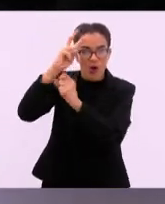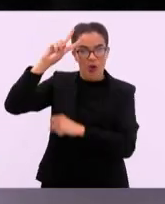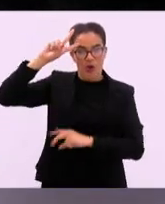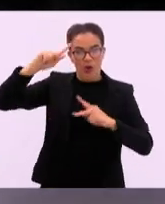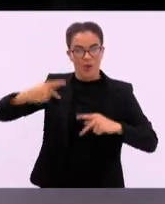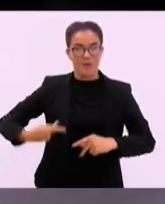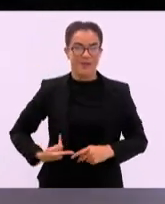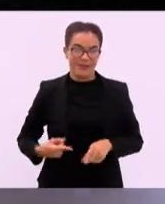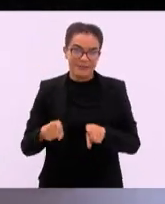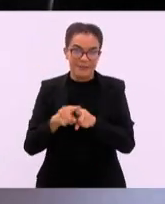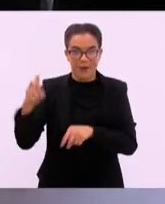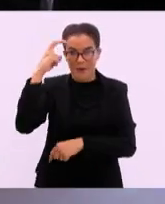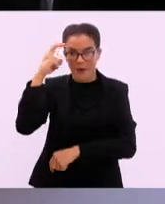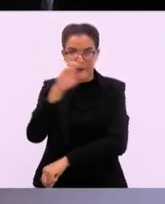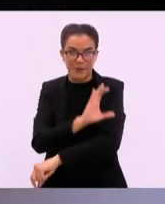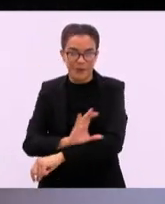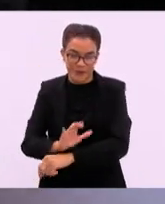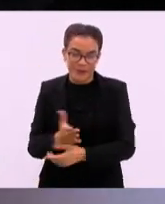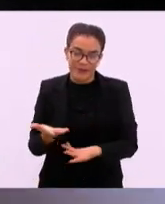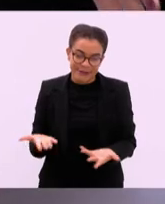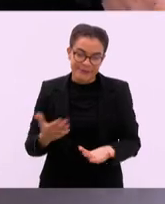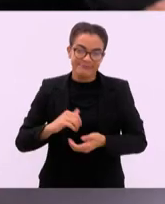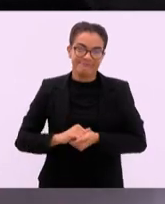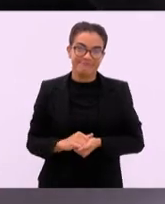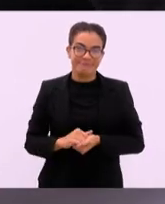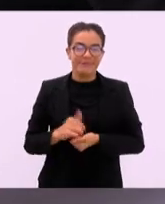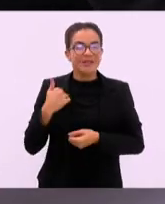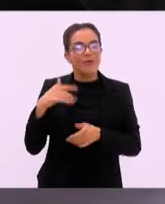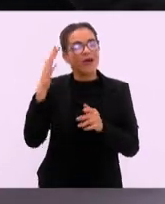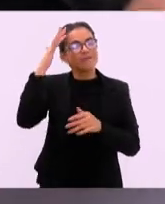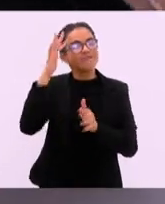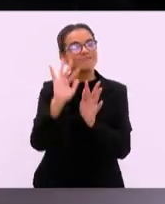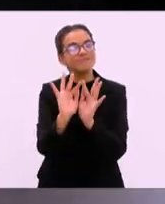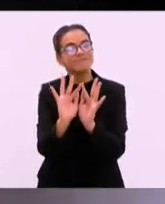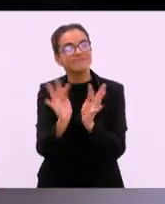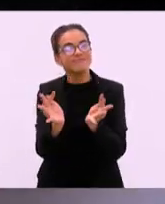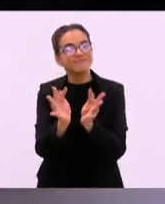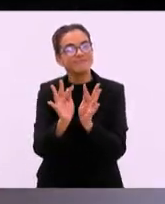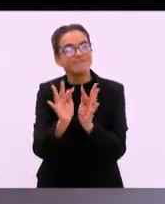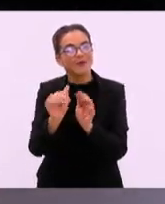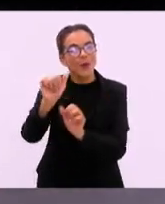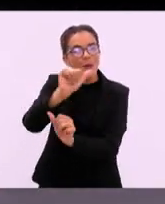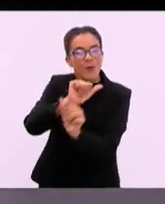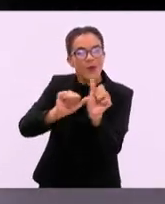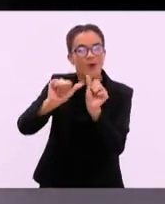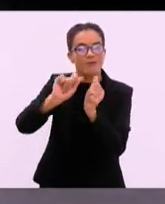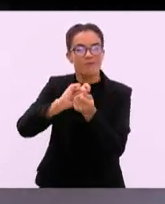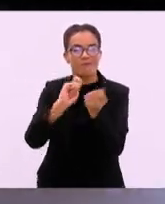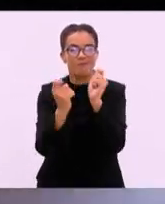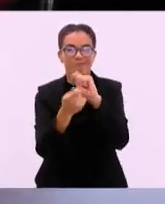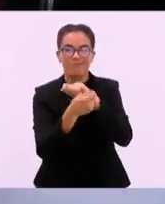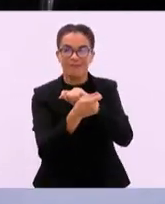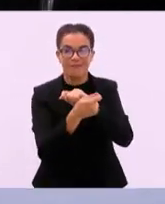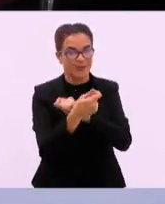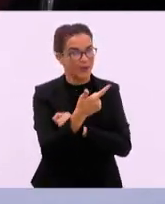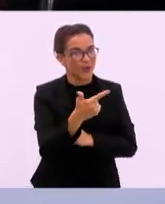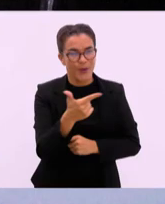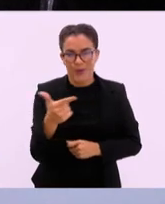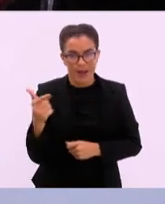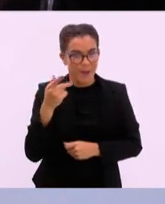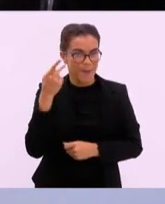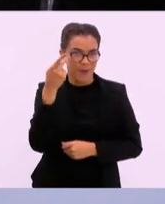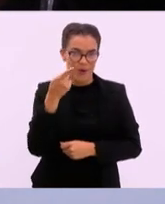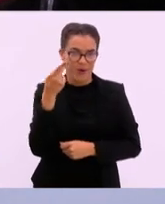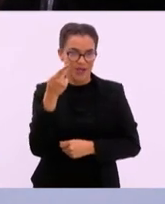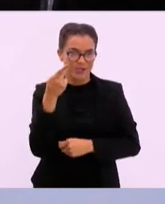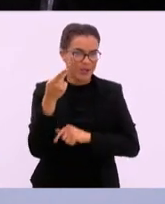futuro. Então, na verdade, é uma sutileza, né? Porque eu volto a dizer, não tem política